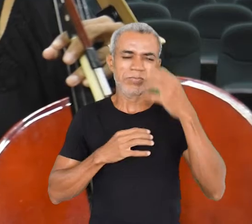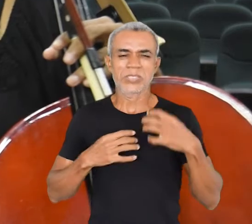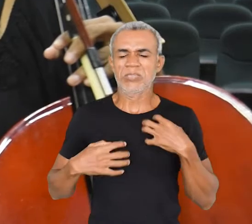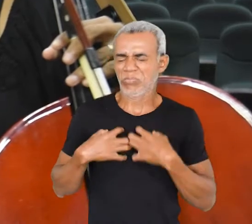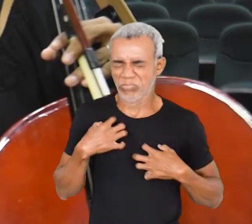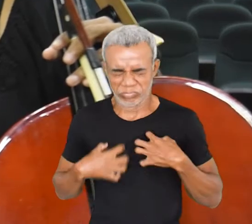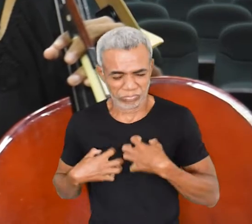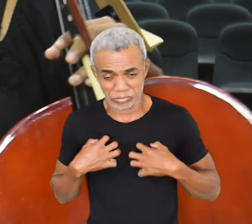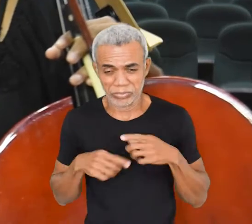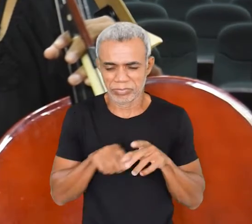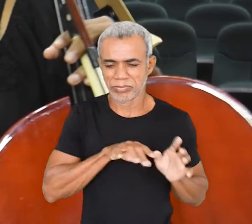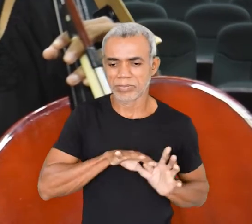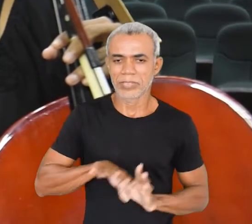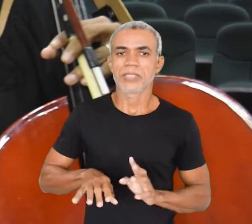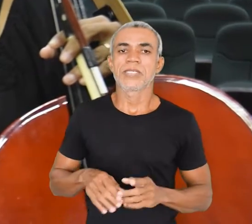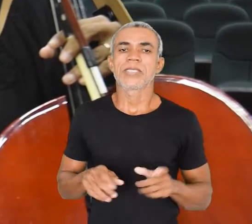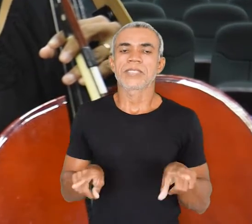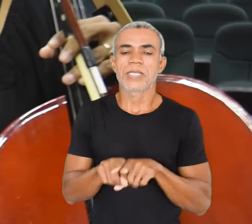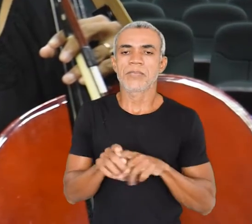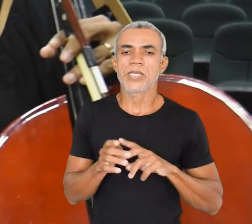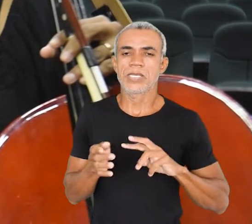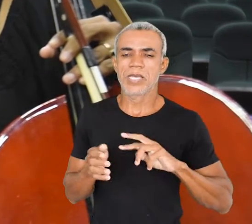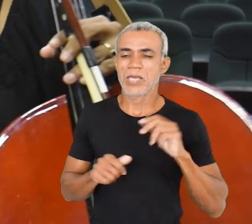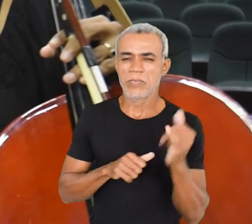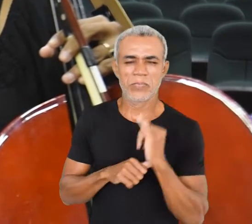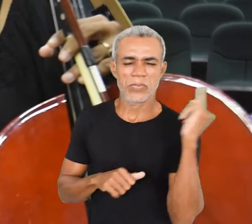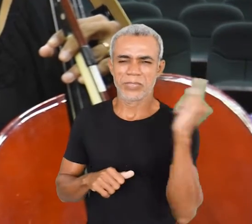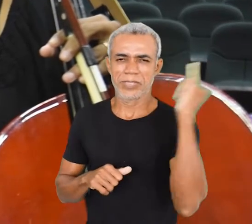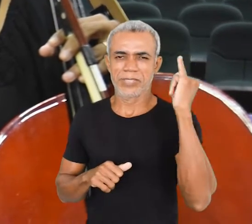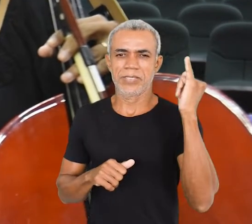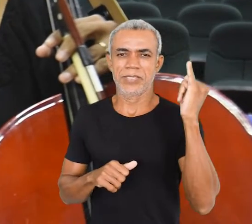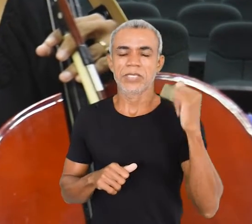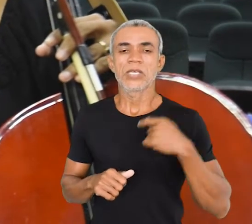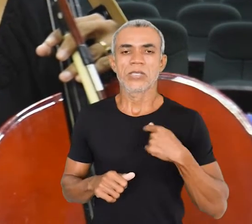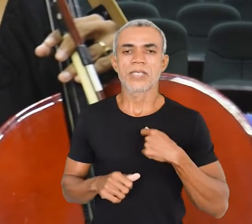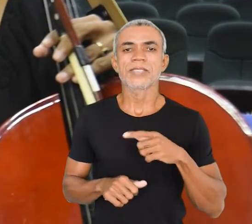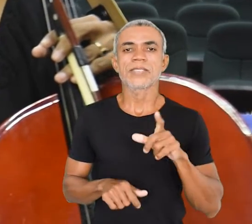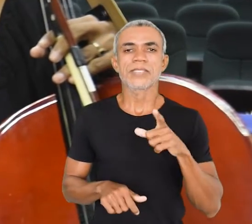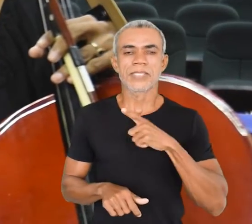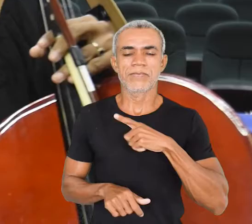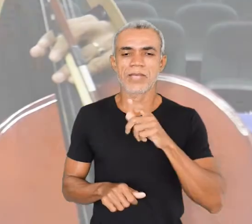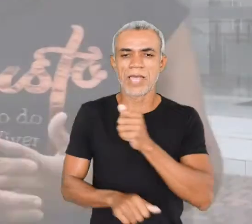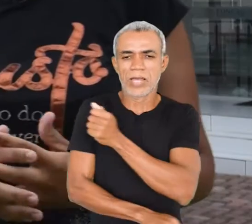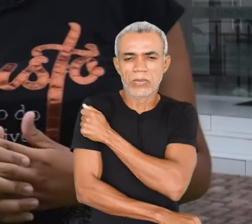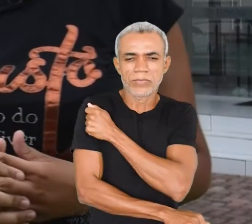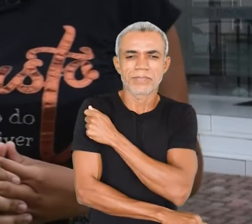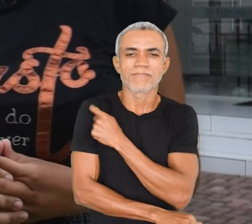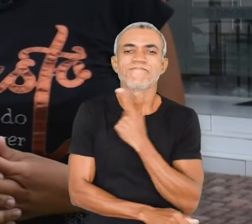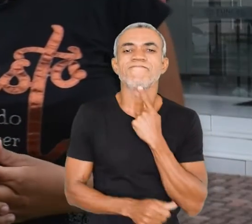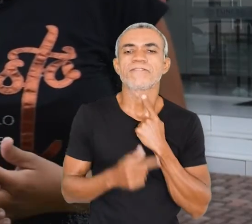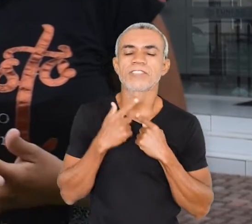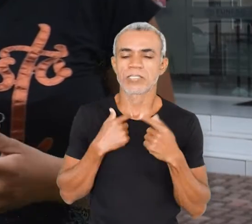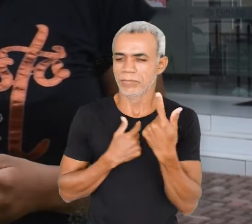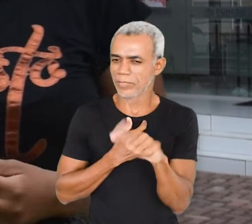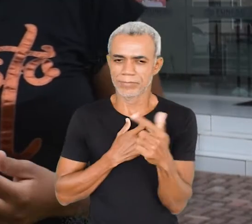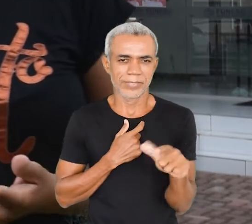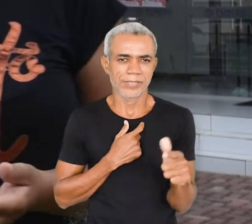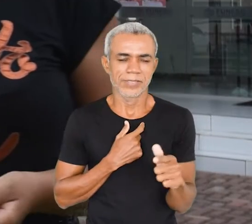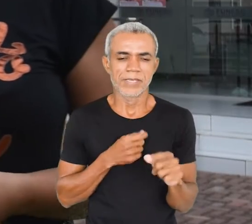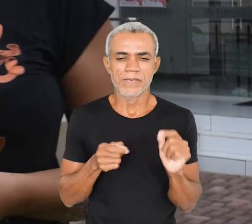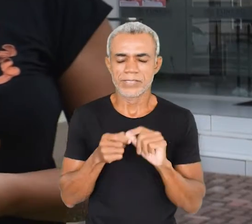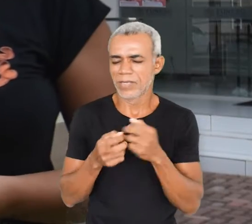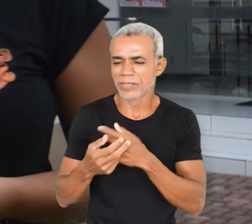né, para as suas dores, para as suas angústias e também para ressignificar a sua vida. Eu já tive aluno que não